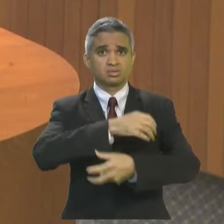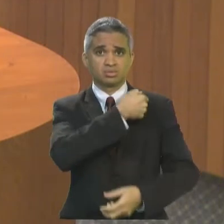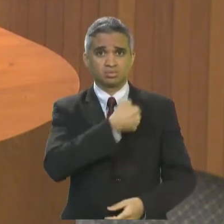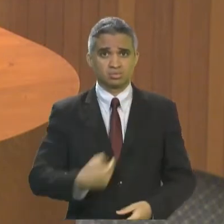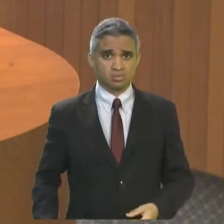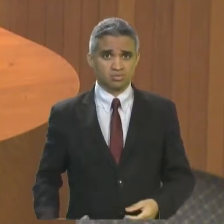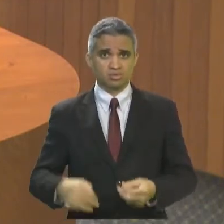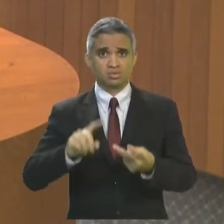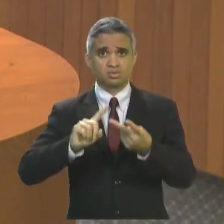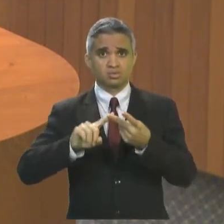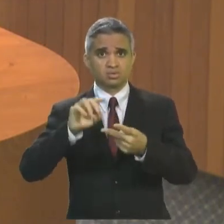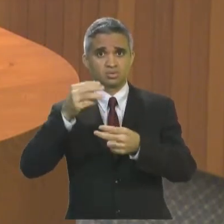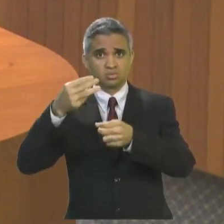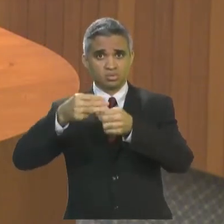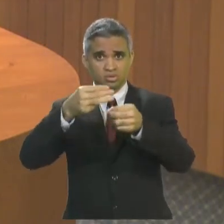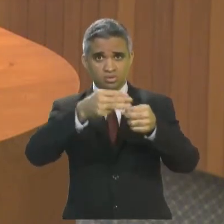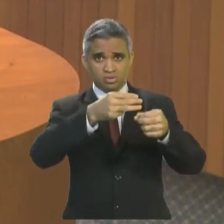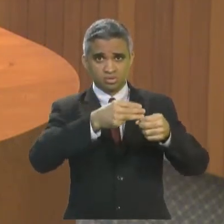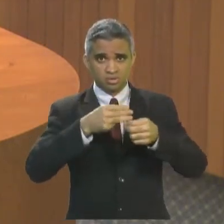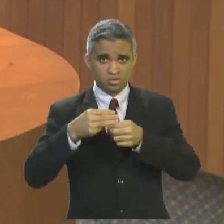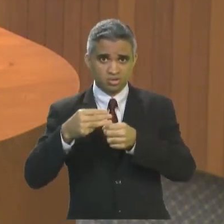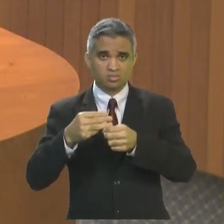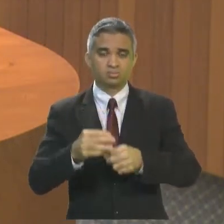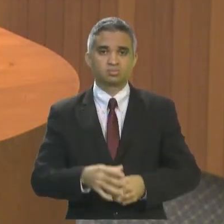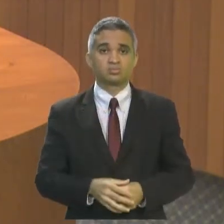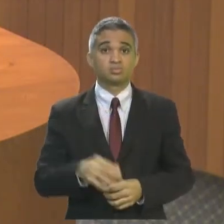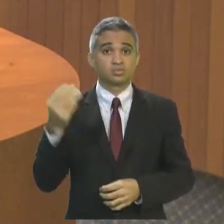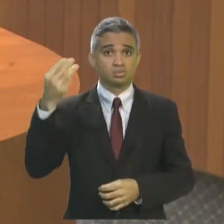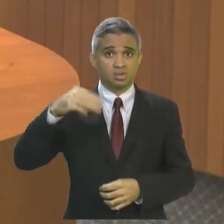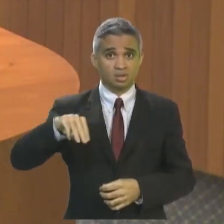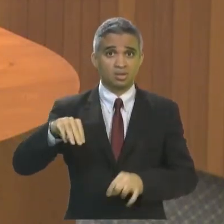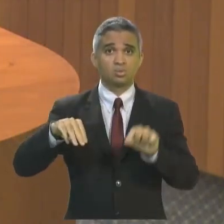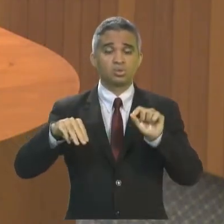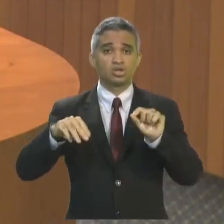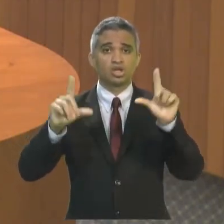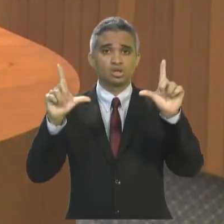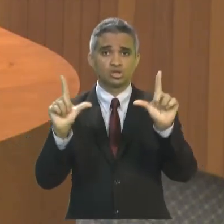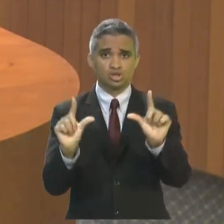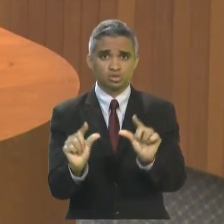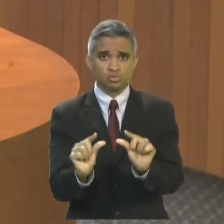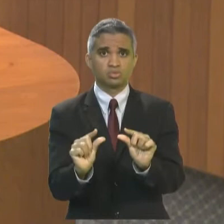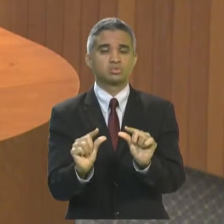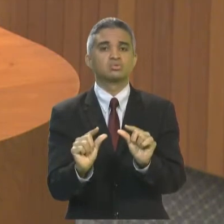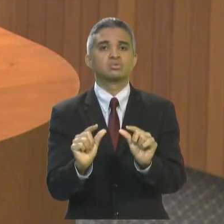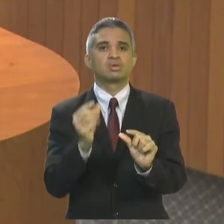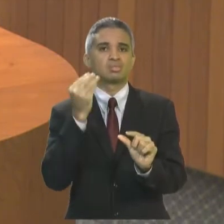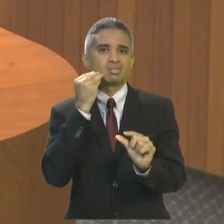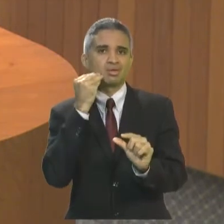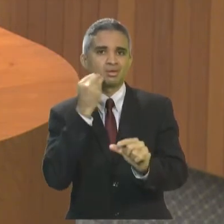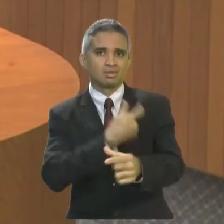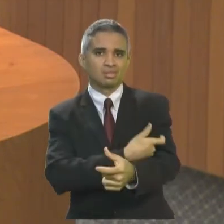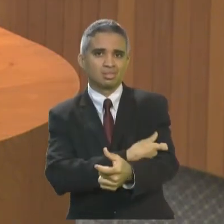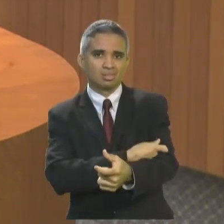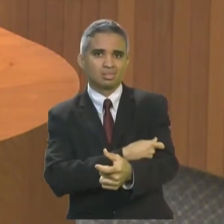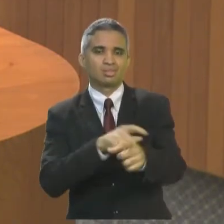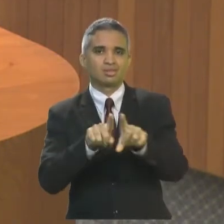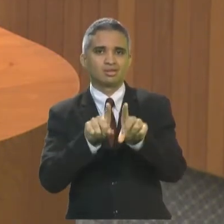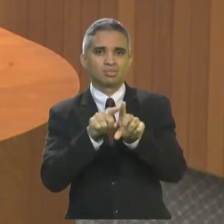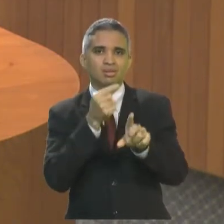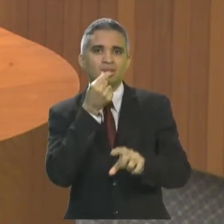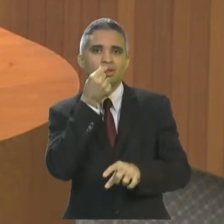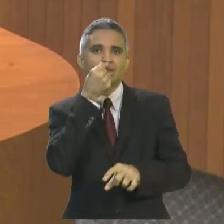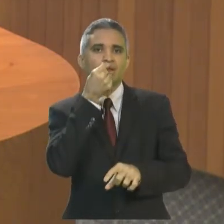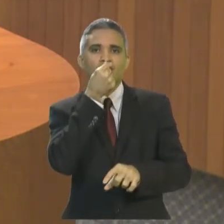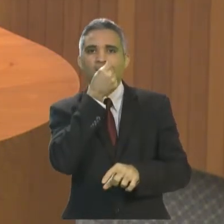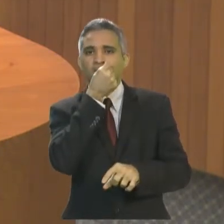reduzimos absurdamente o ritmo de testagem. Houve um verdadeiro derrame de